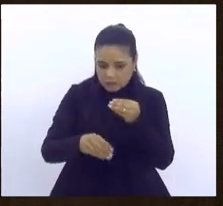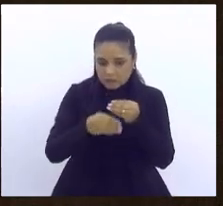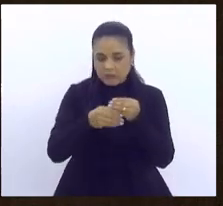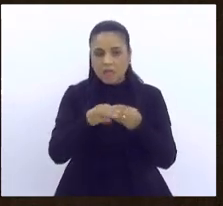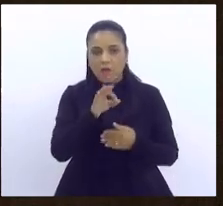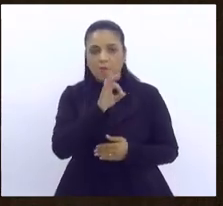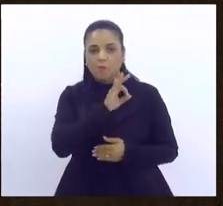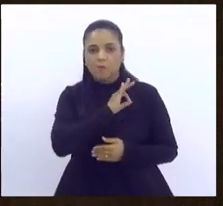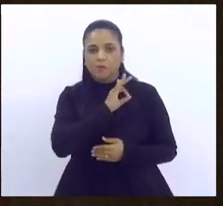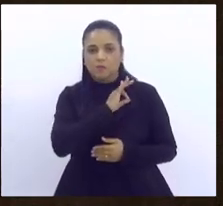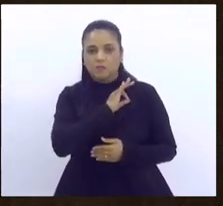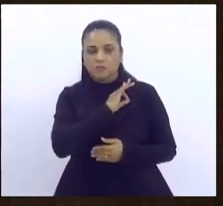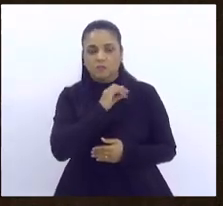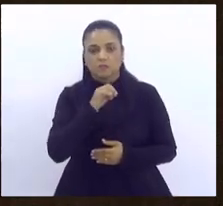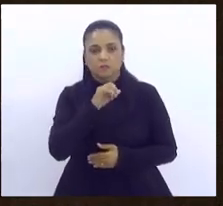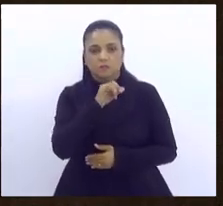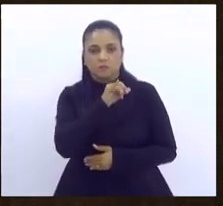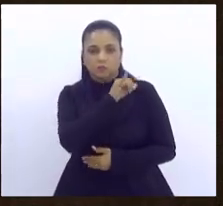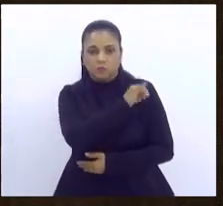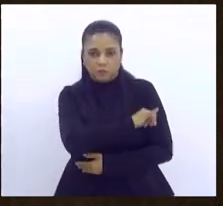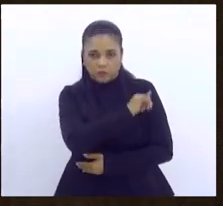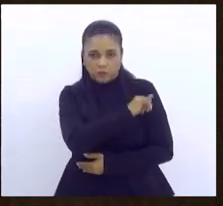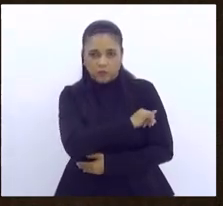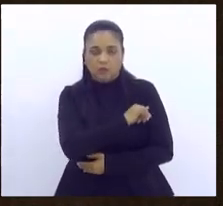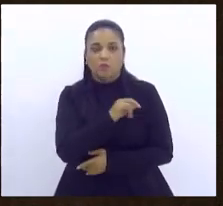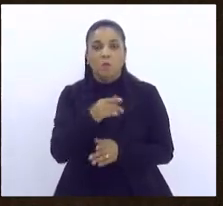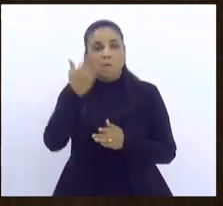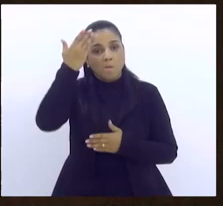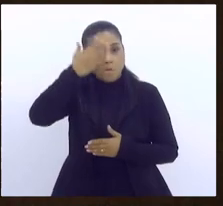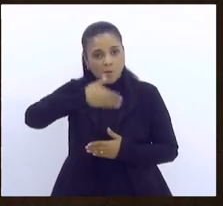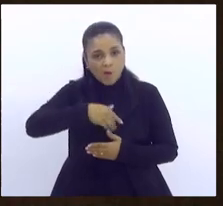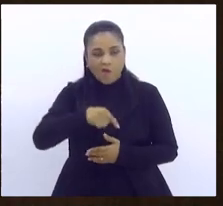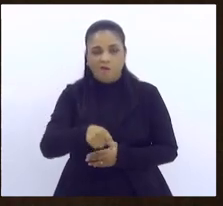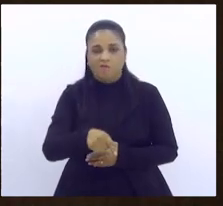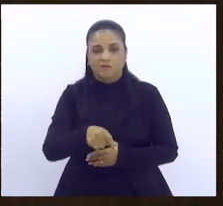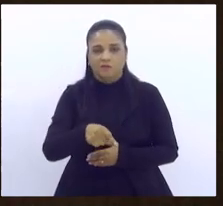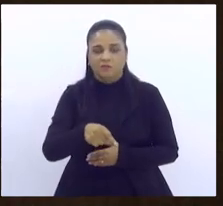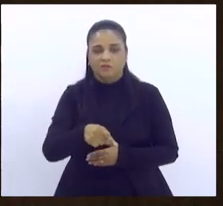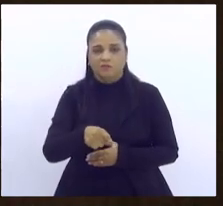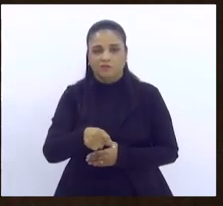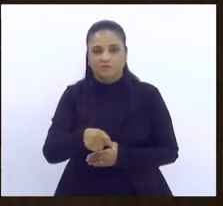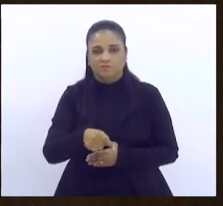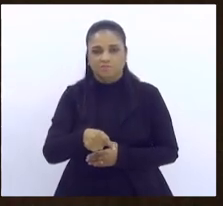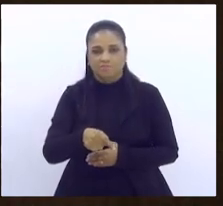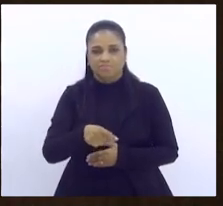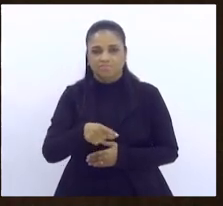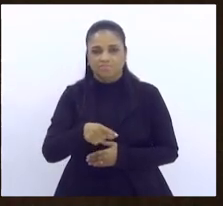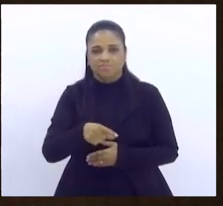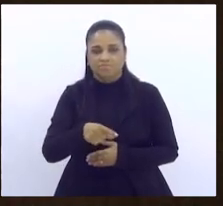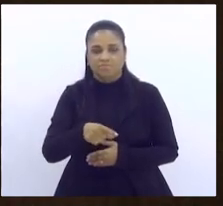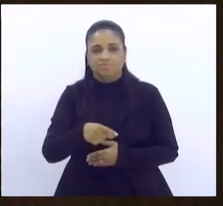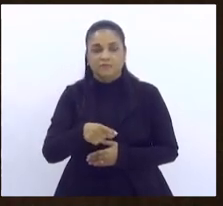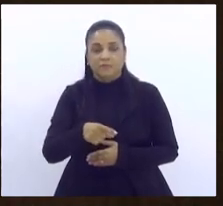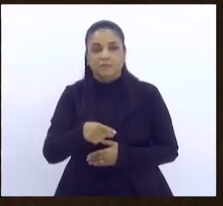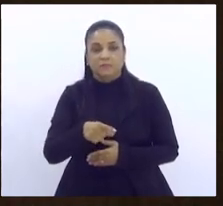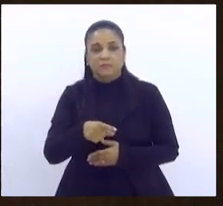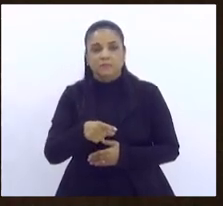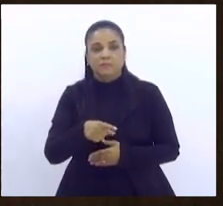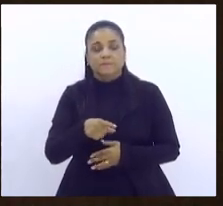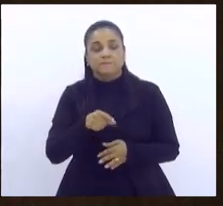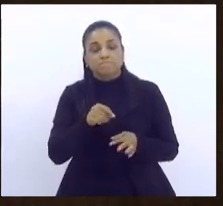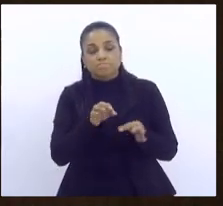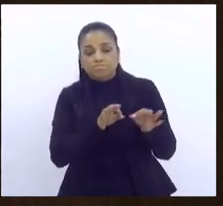polícia e a perícia no Rio de Janeiro. Produzir provas, desmontar esse esquema